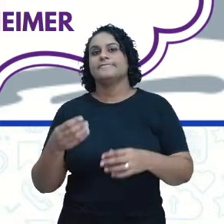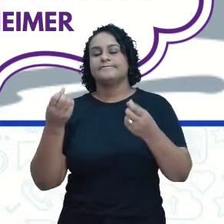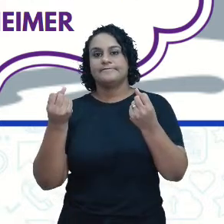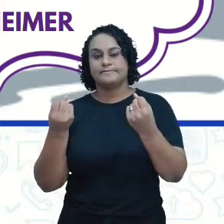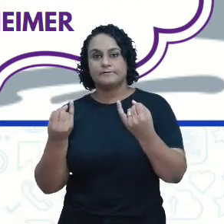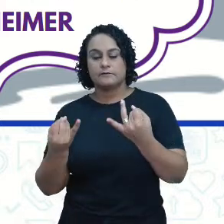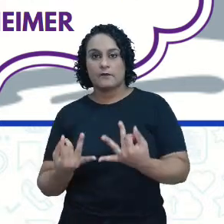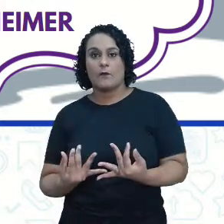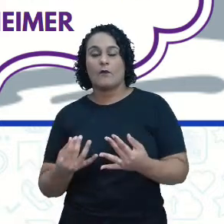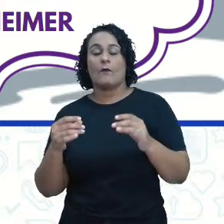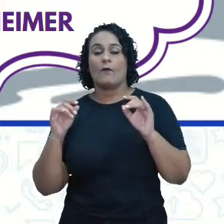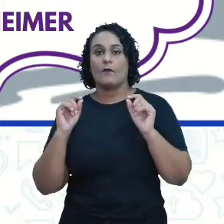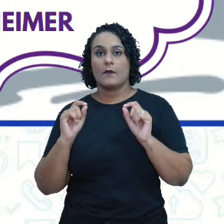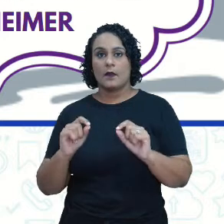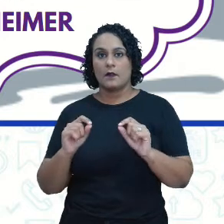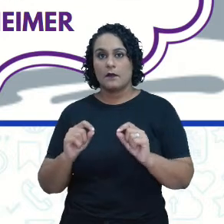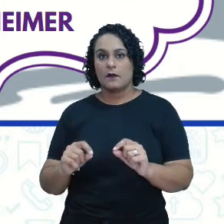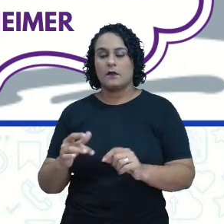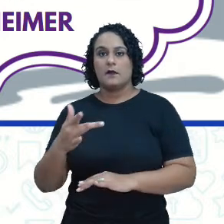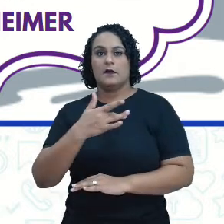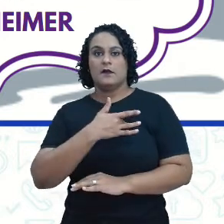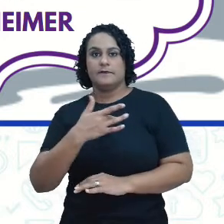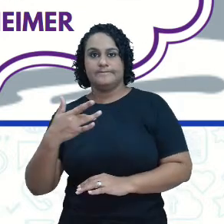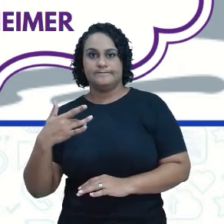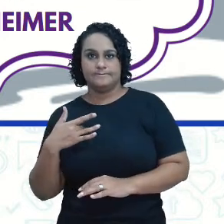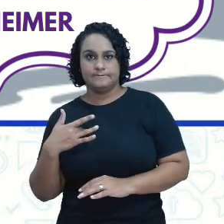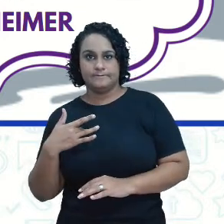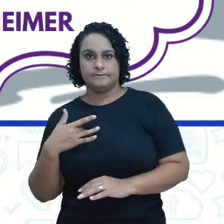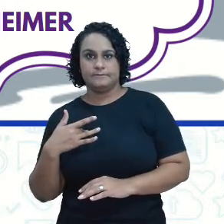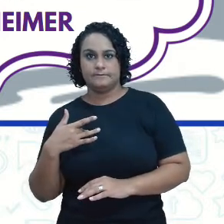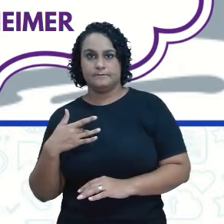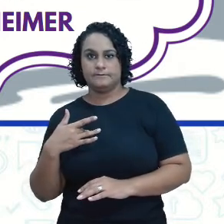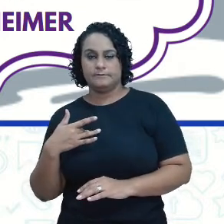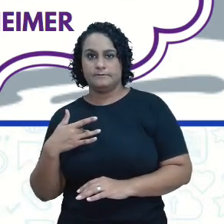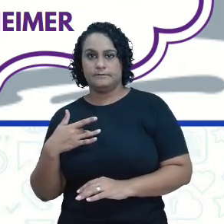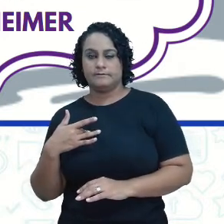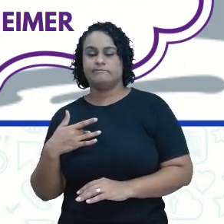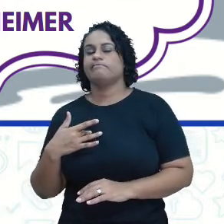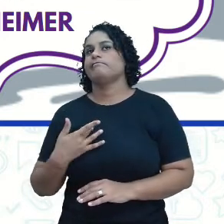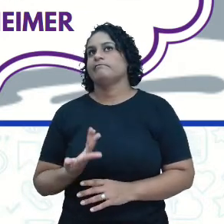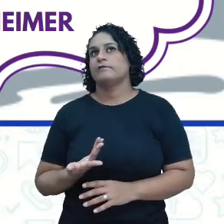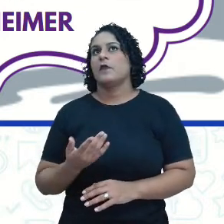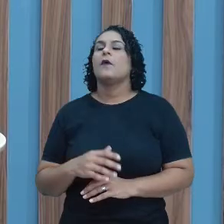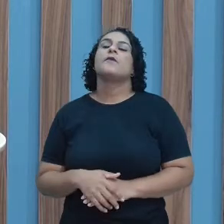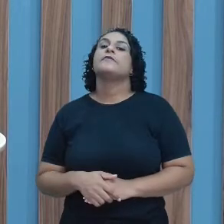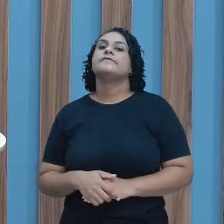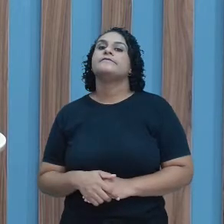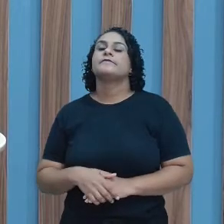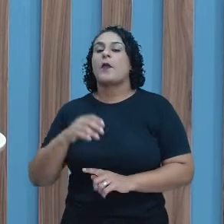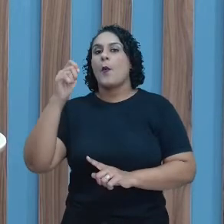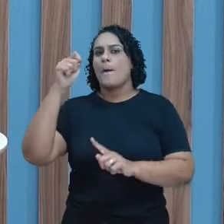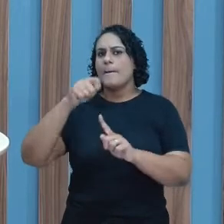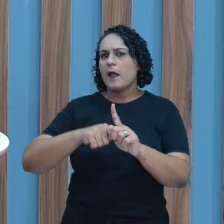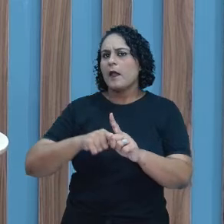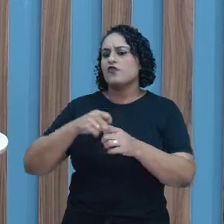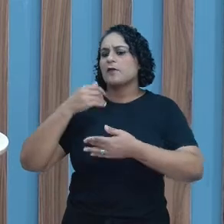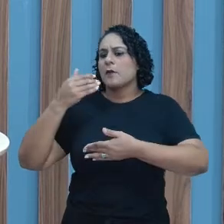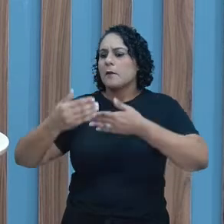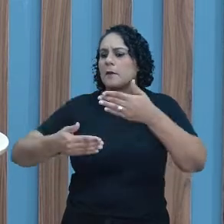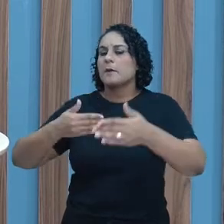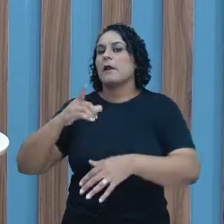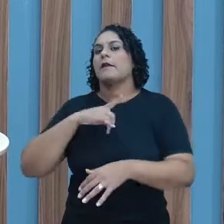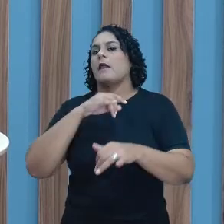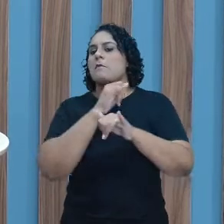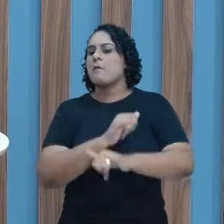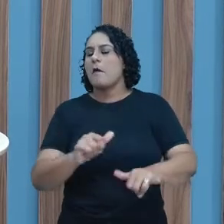a respeito, não é, de saúde. E aí, cada mês do ano, existe